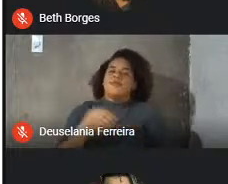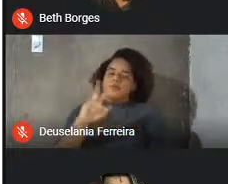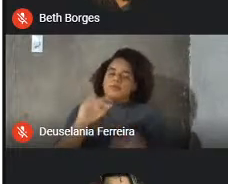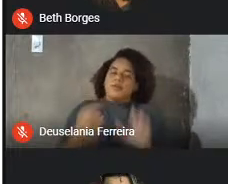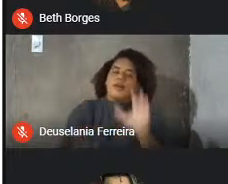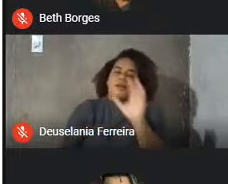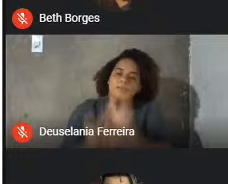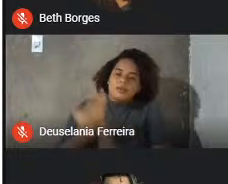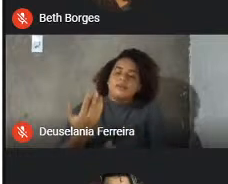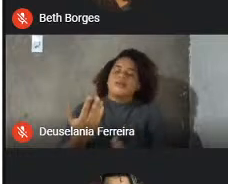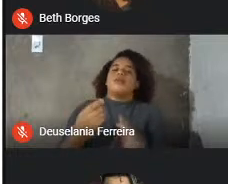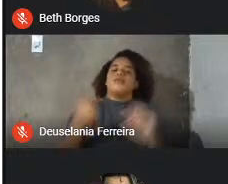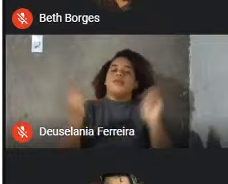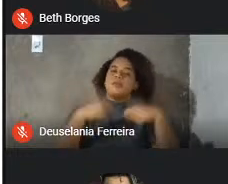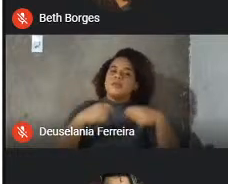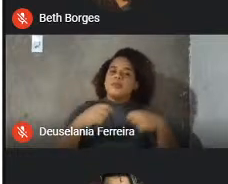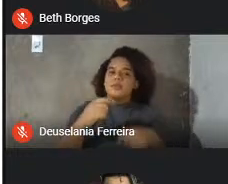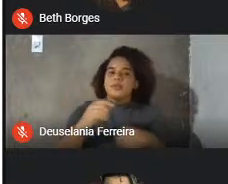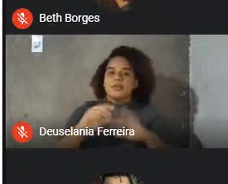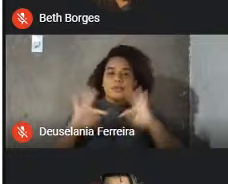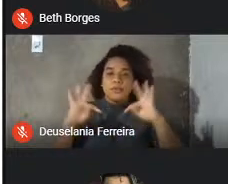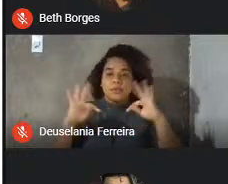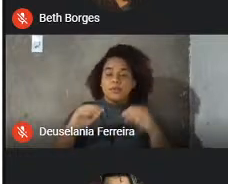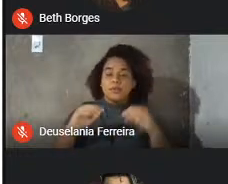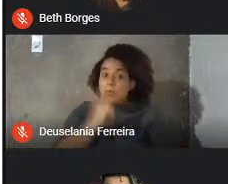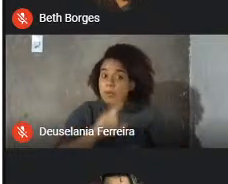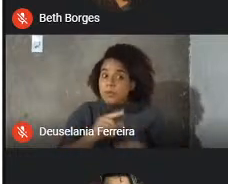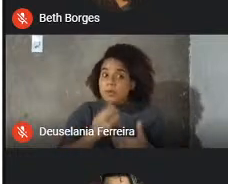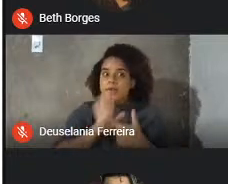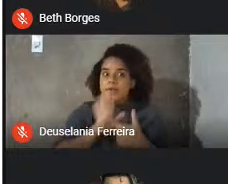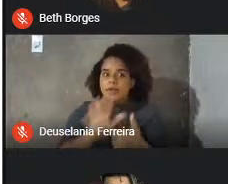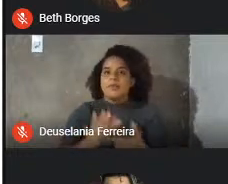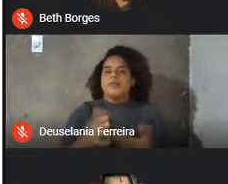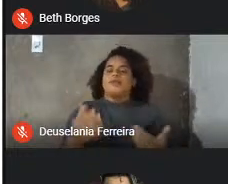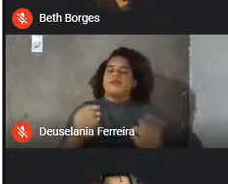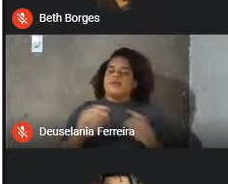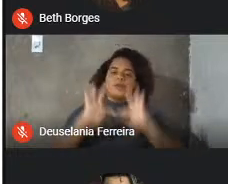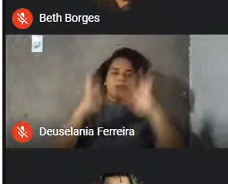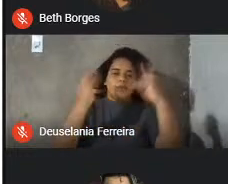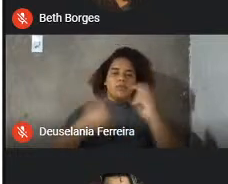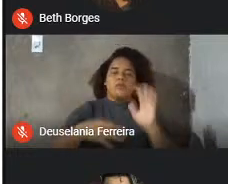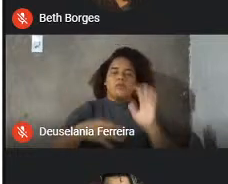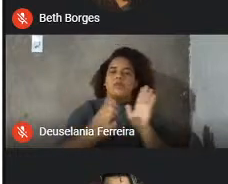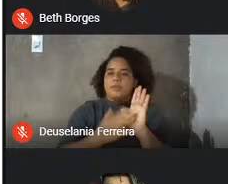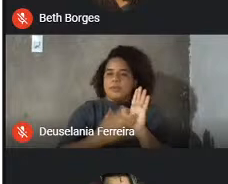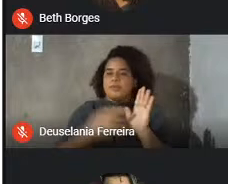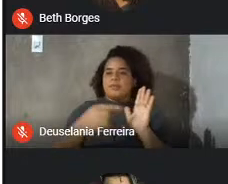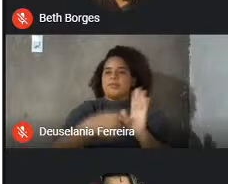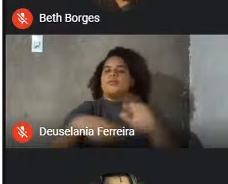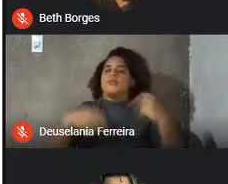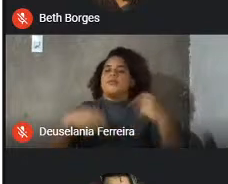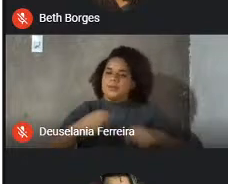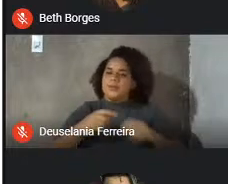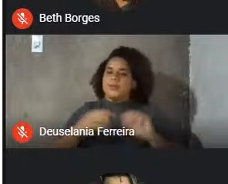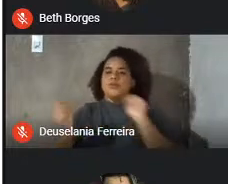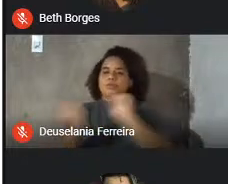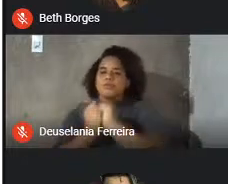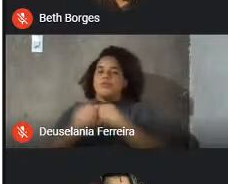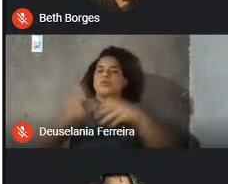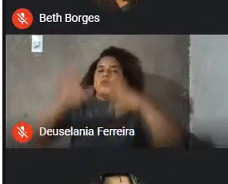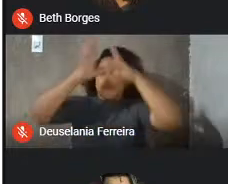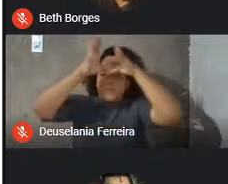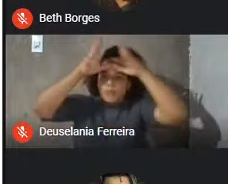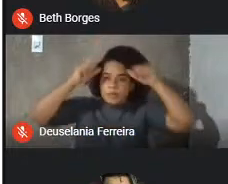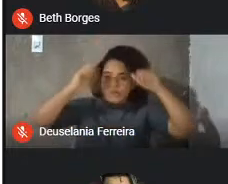chegar nisso, eu tive que ter a ajuda de várias pessoas, como por exemplo, de toda a equipe do CRP aqui hoje, né? Dando todo